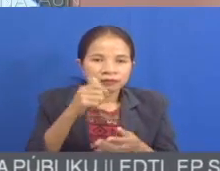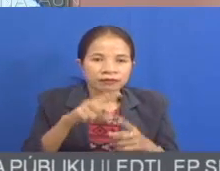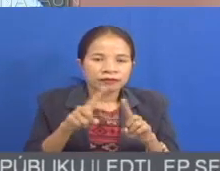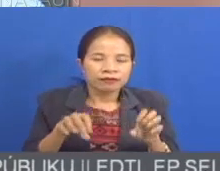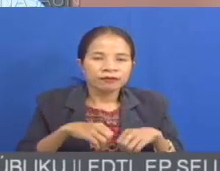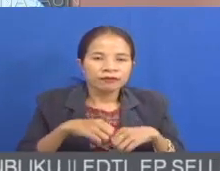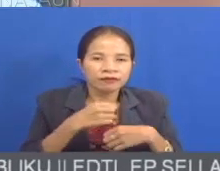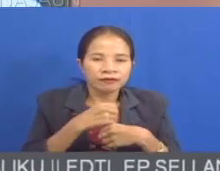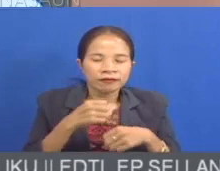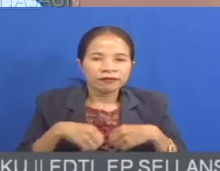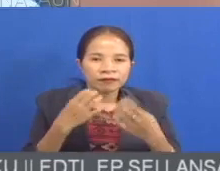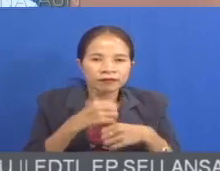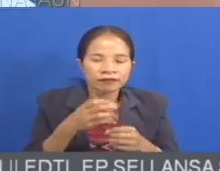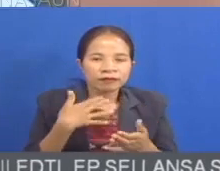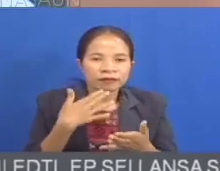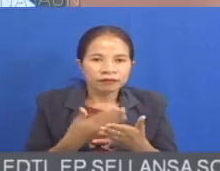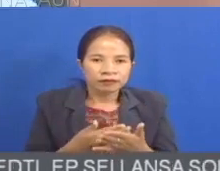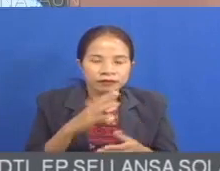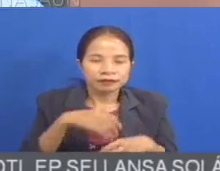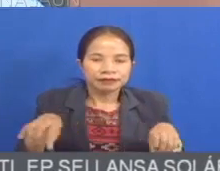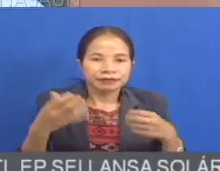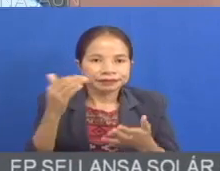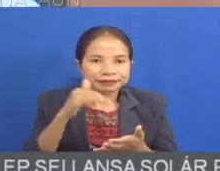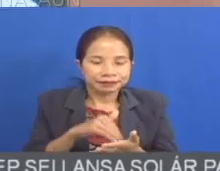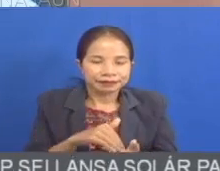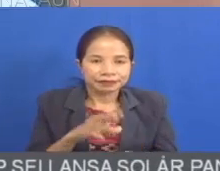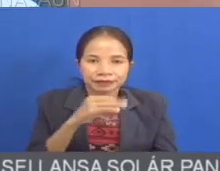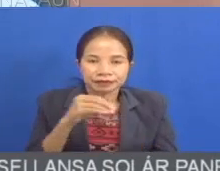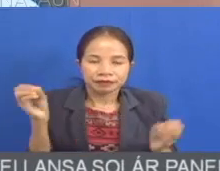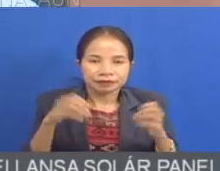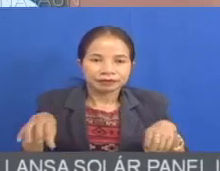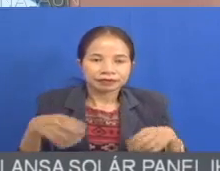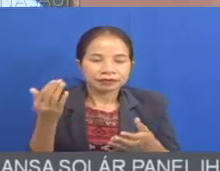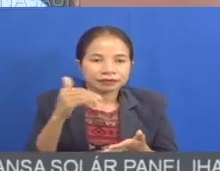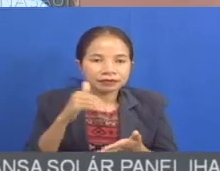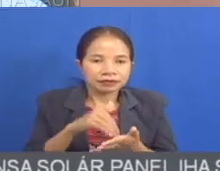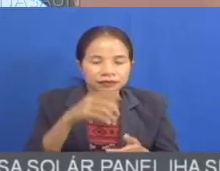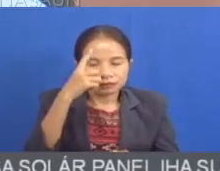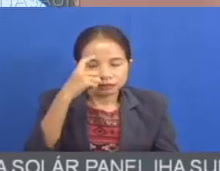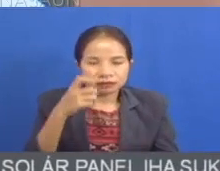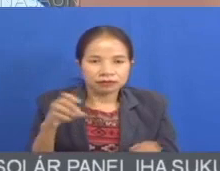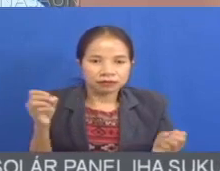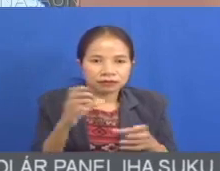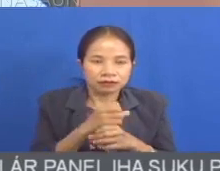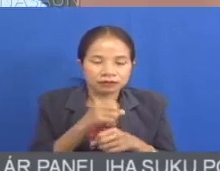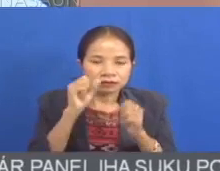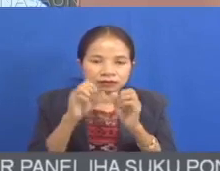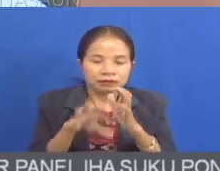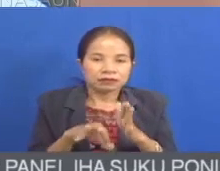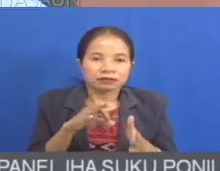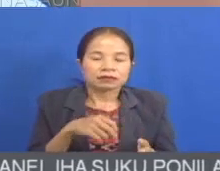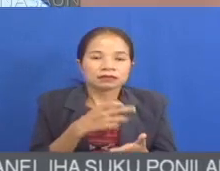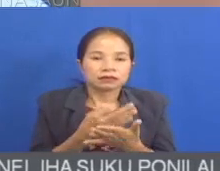harmonização para serviço Fila Fali ou la serviço Fila Fali também. La simu malo ona belhetan